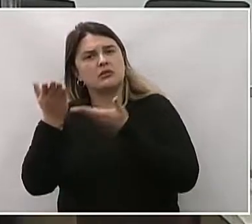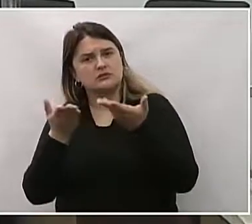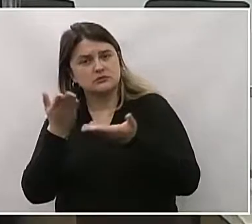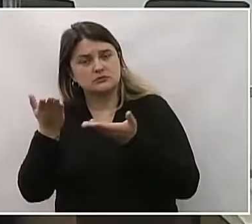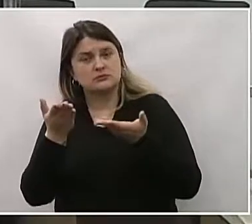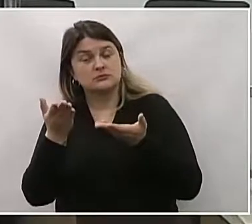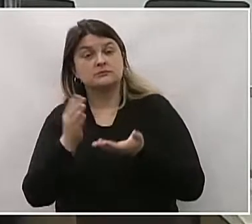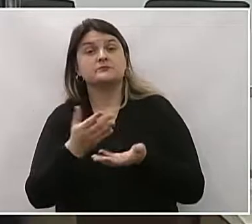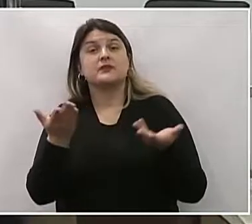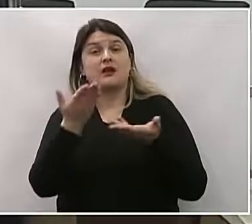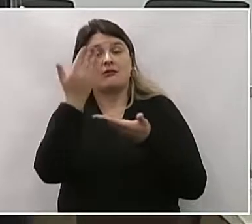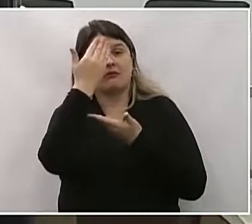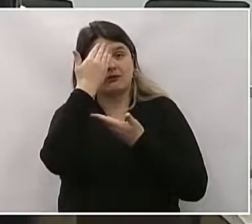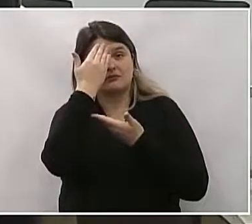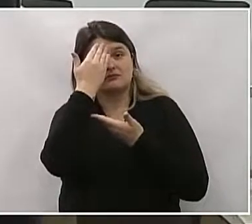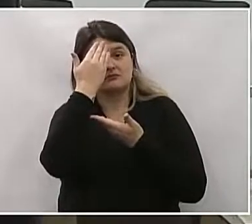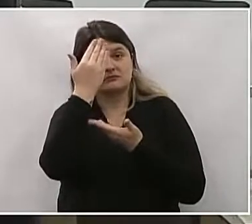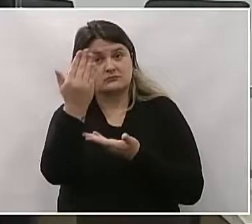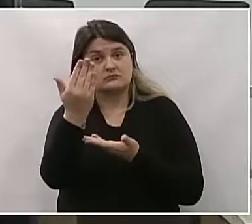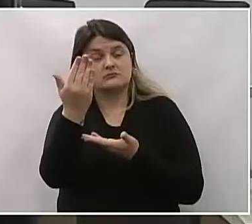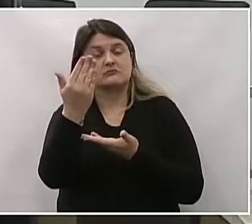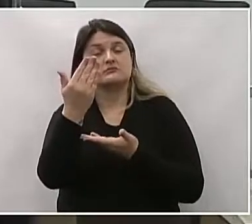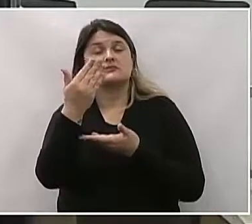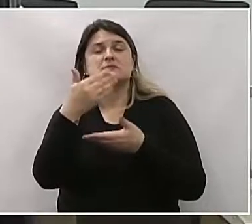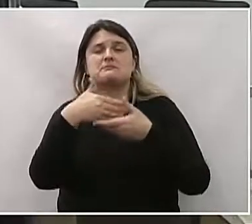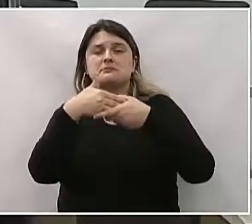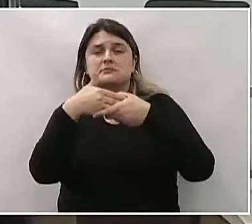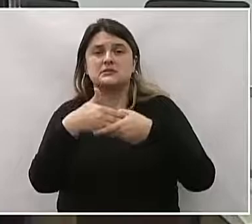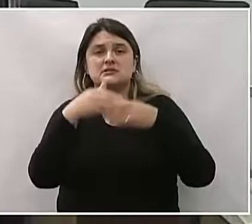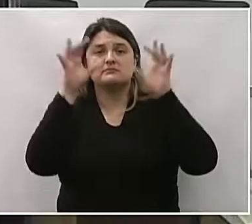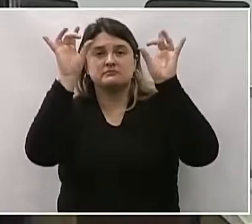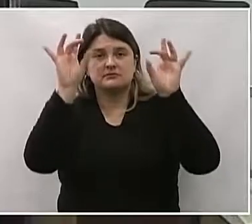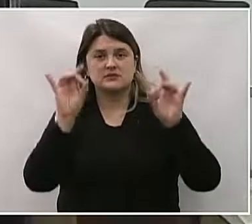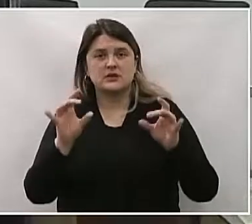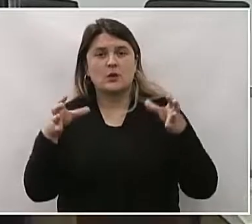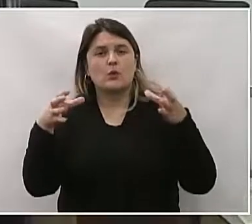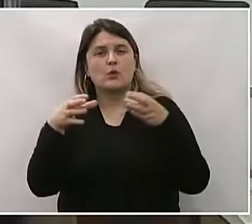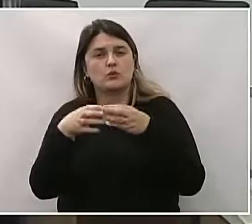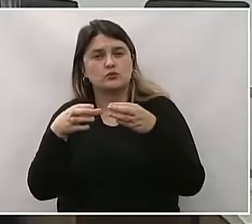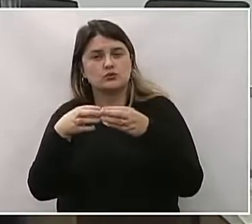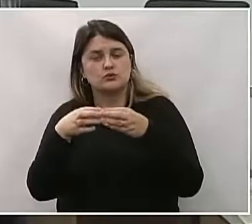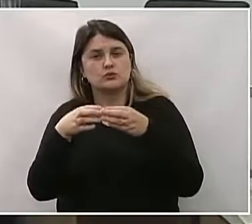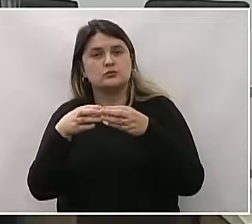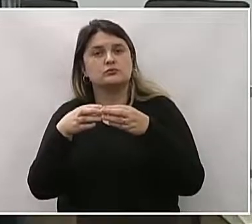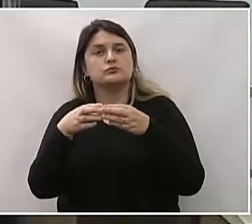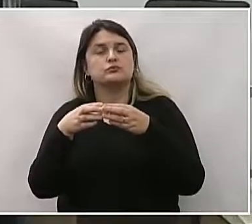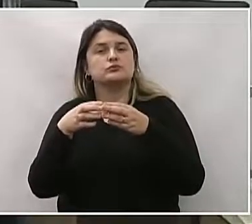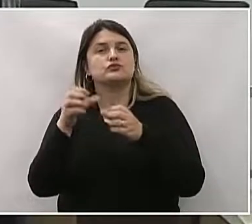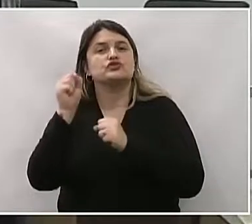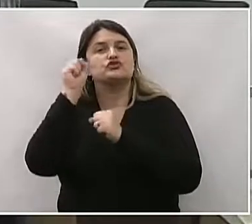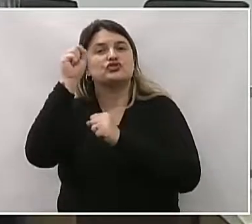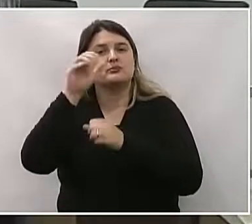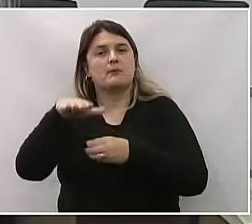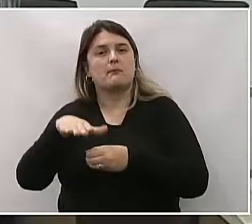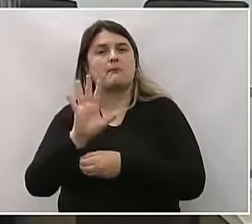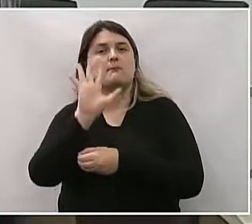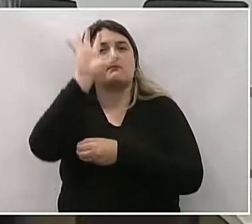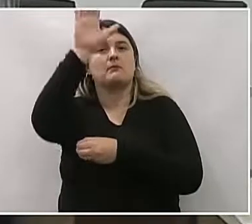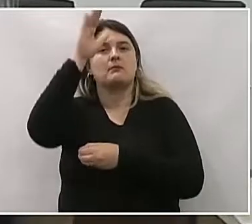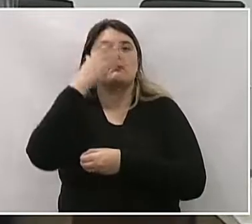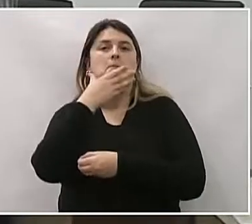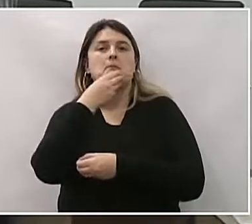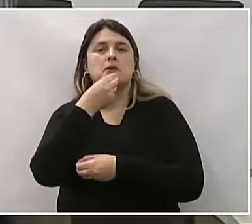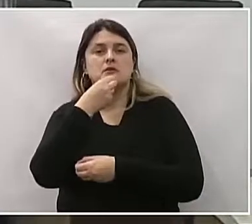serviços também eu agradecimento e deu um parabéns especial a equipe de União da Vitória de basquetebol